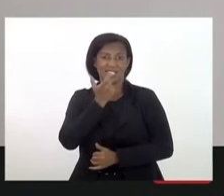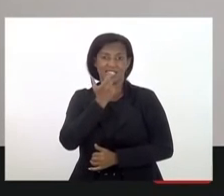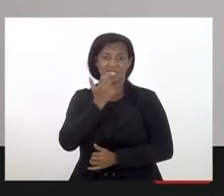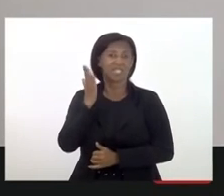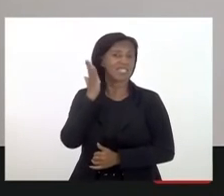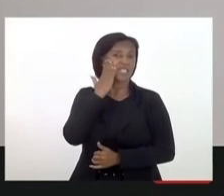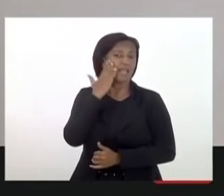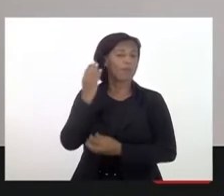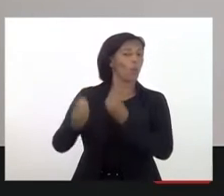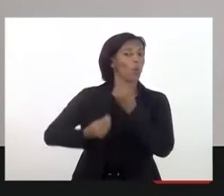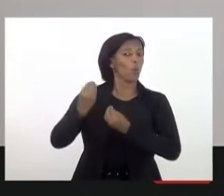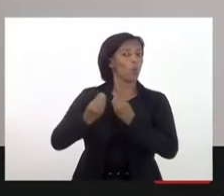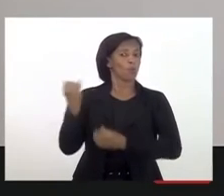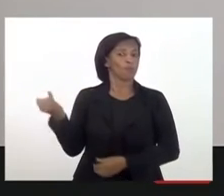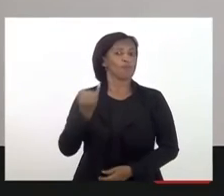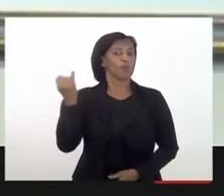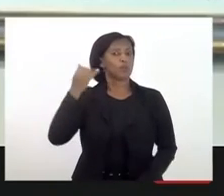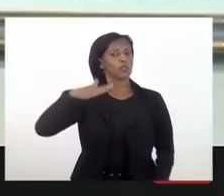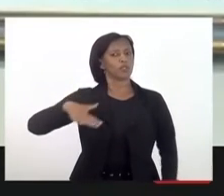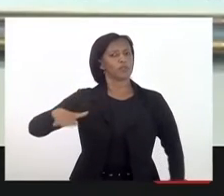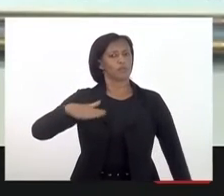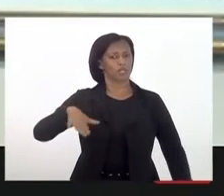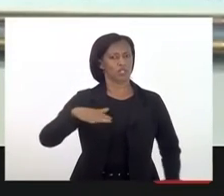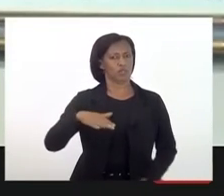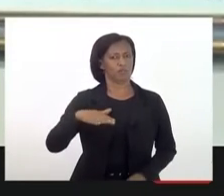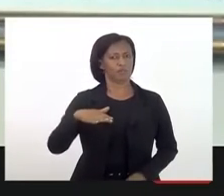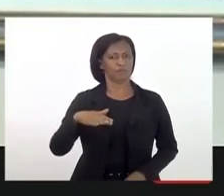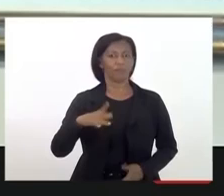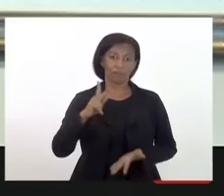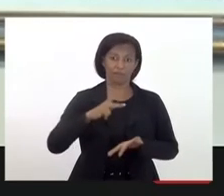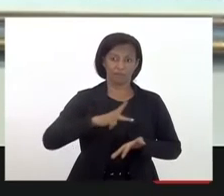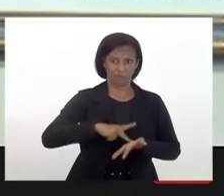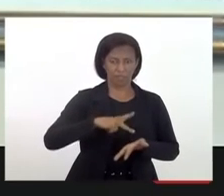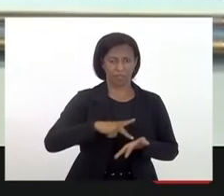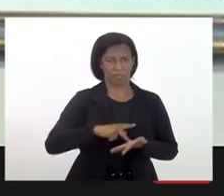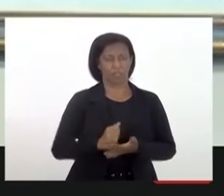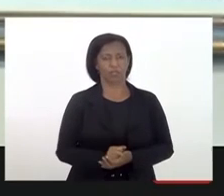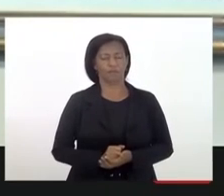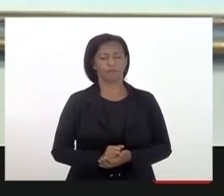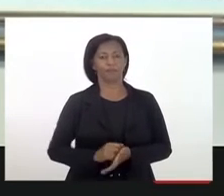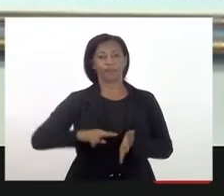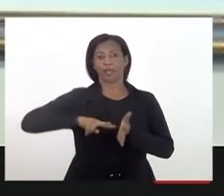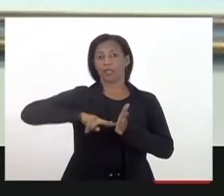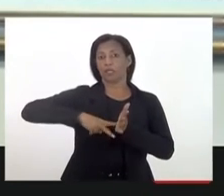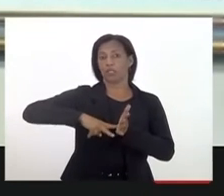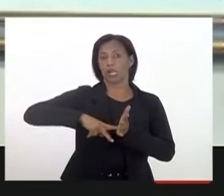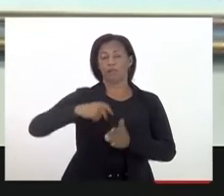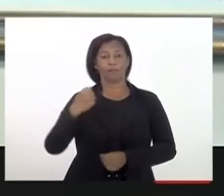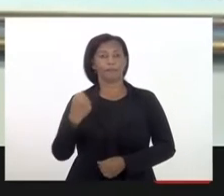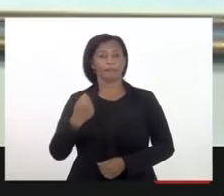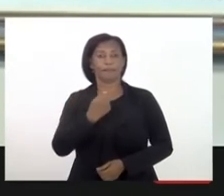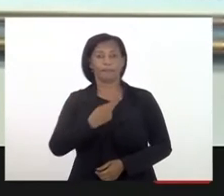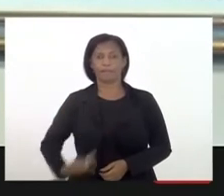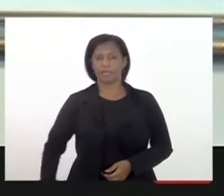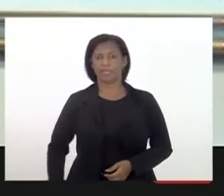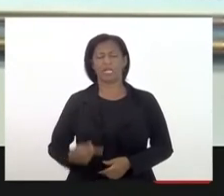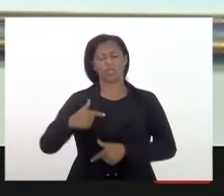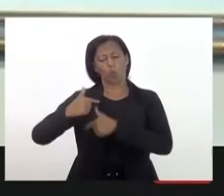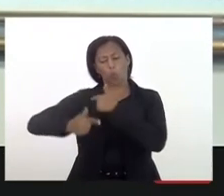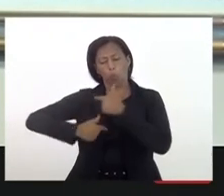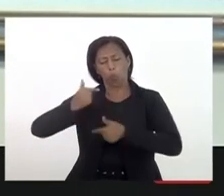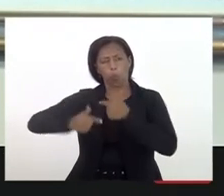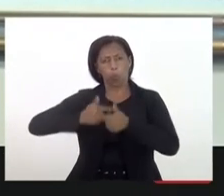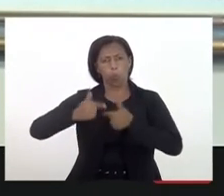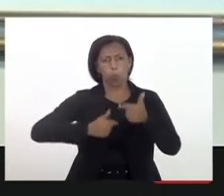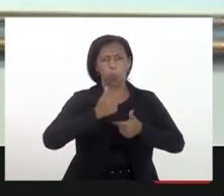para aquela região e para a indústria plástica. É verdade. O presidente do Sindicato de Plástico do Rio de Janeiro, ele é um lutador, um defensor do setor de plástico,